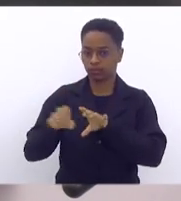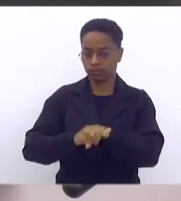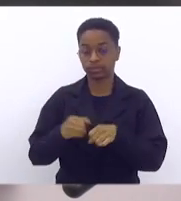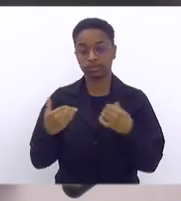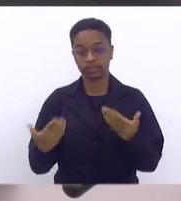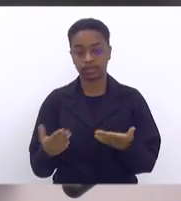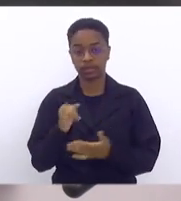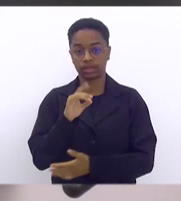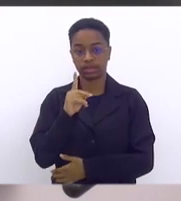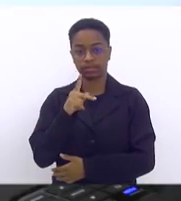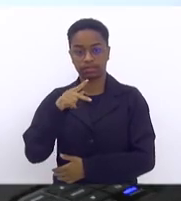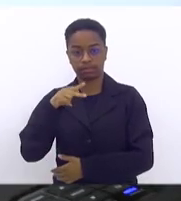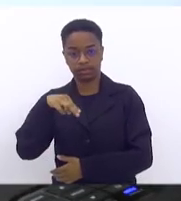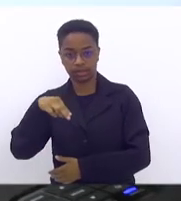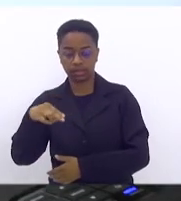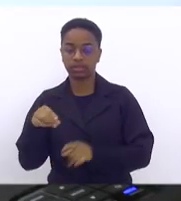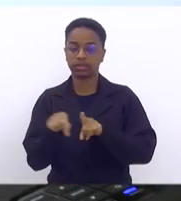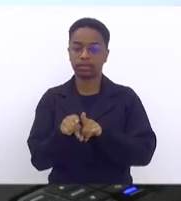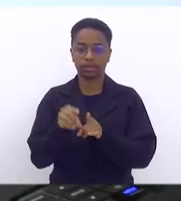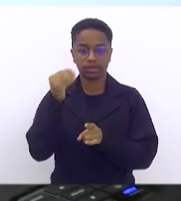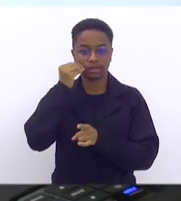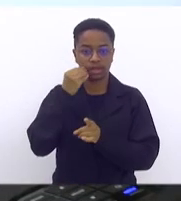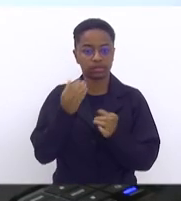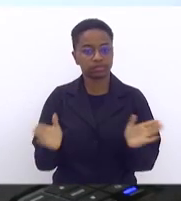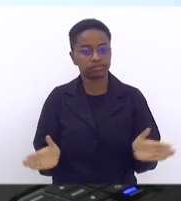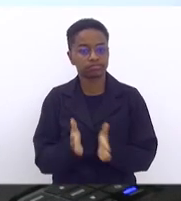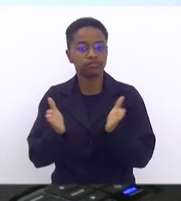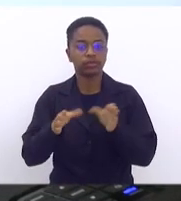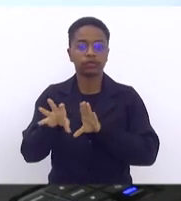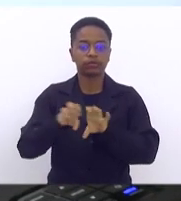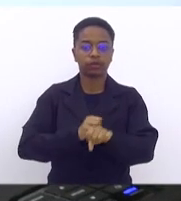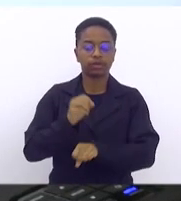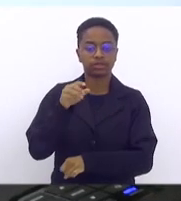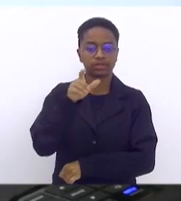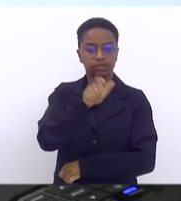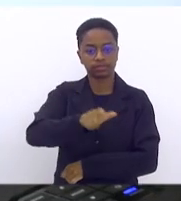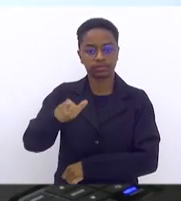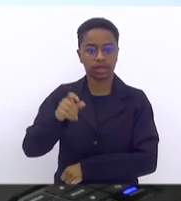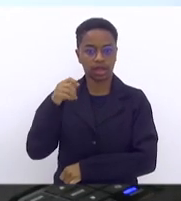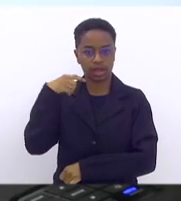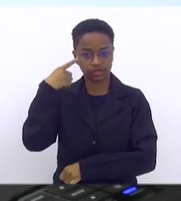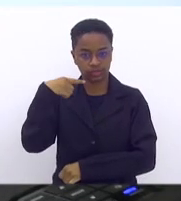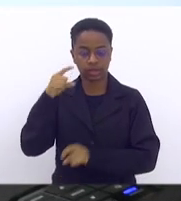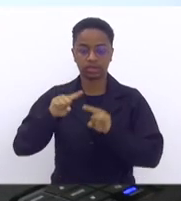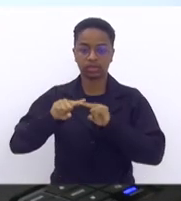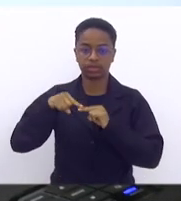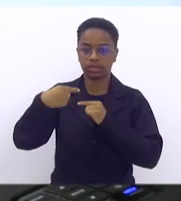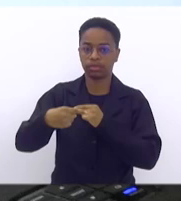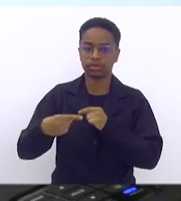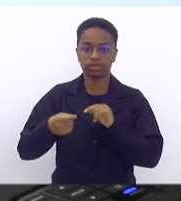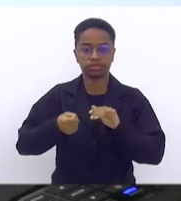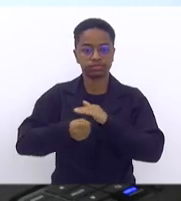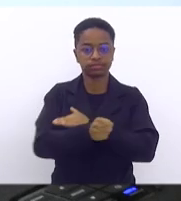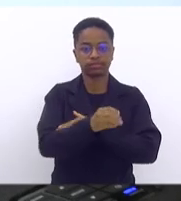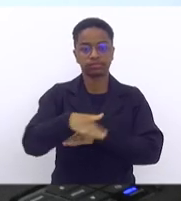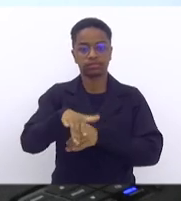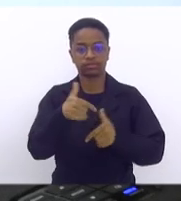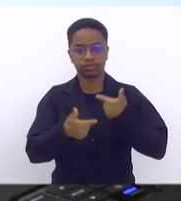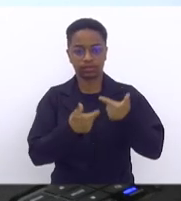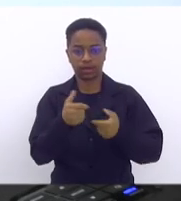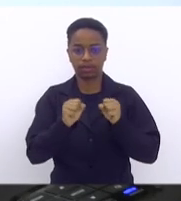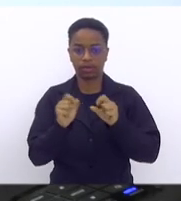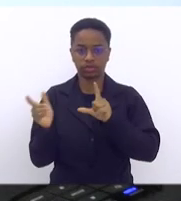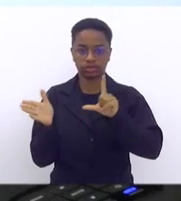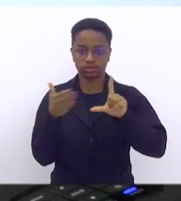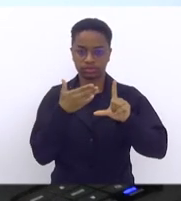IDPN chega também para dar um espaço de formação para esses advogados e inseri-los depois no mercado de trabalho. Pode passar o slide,